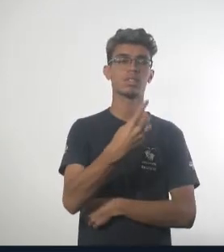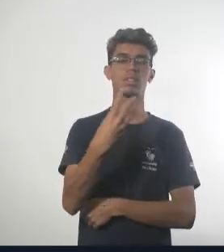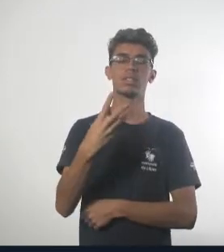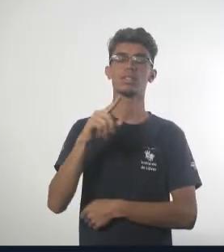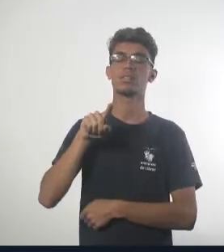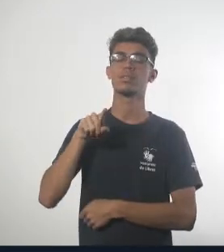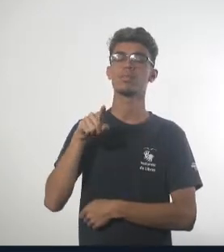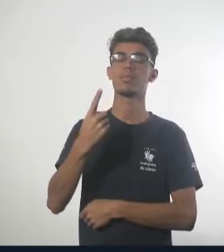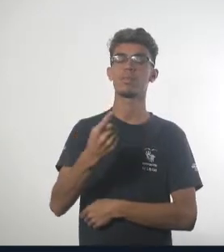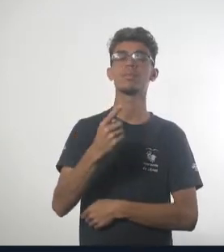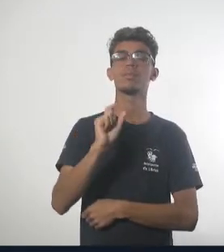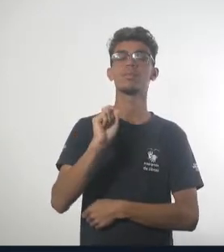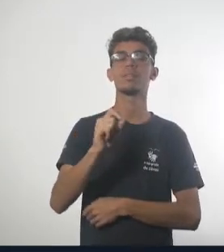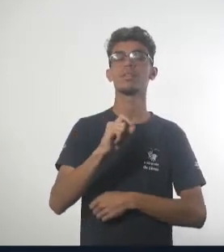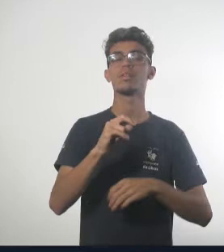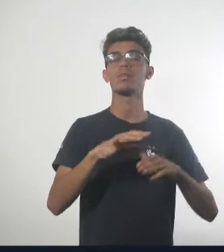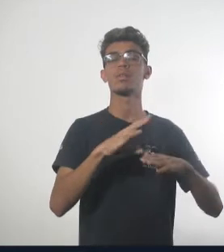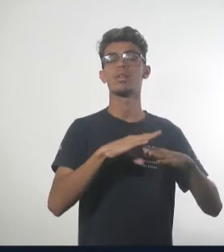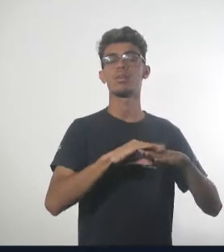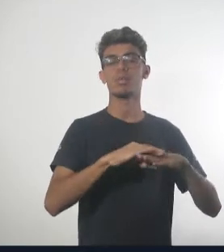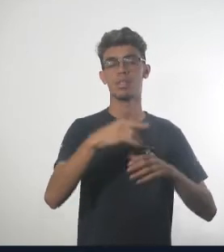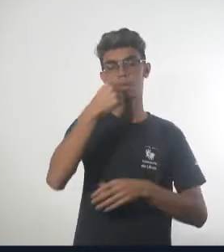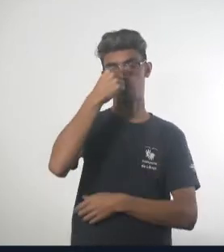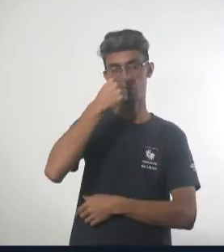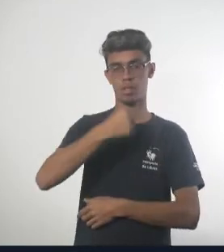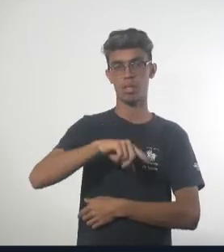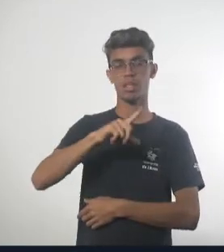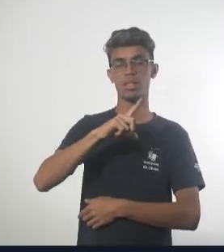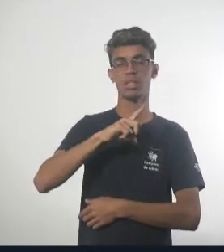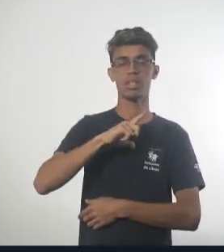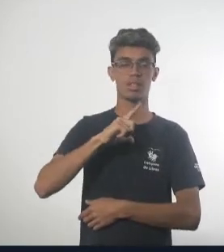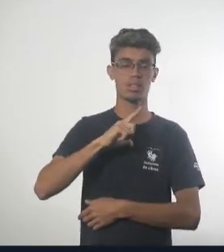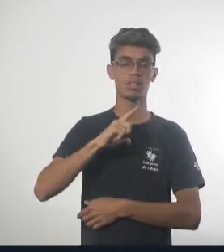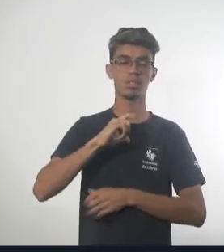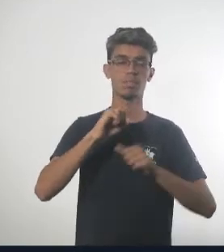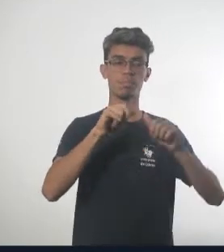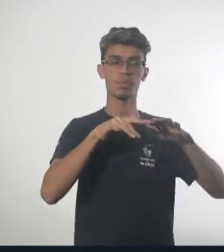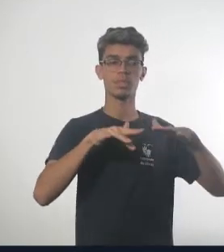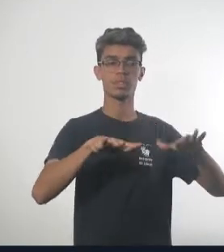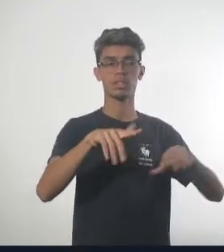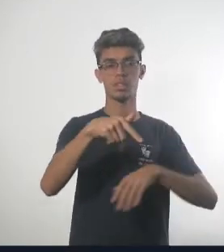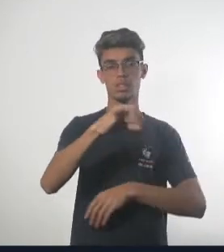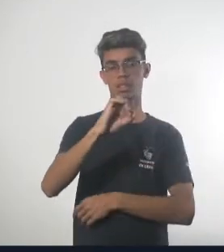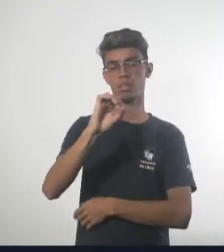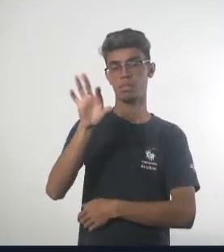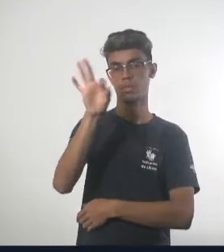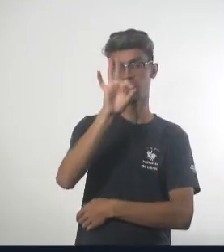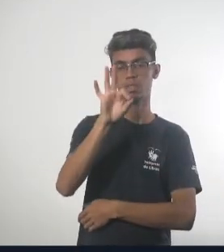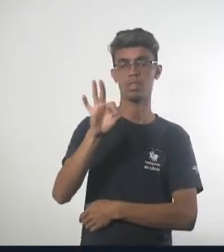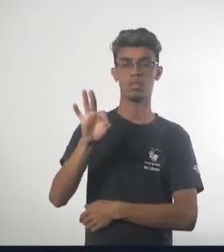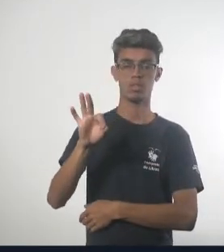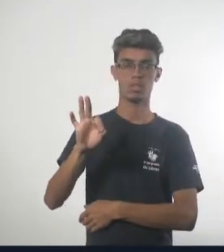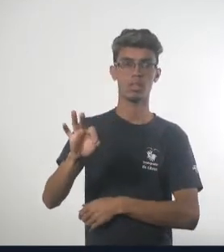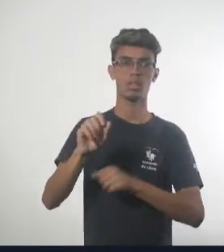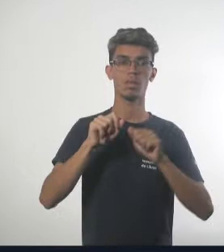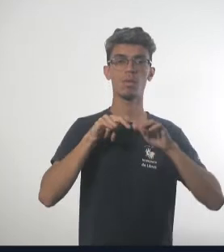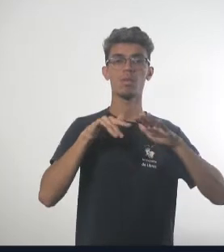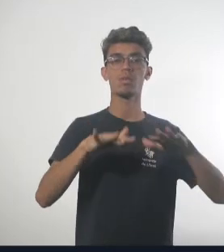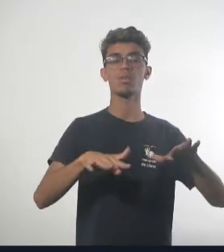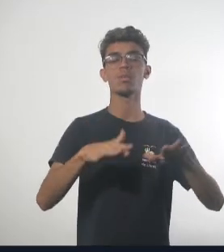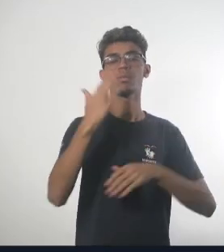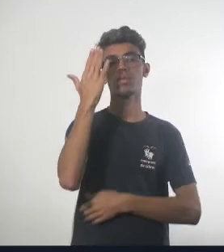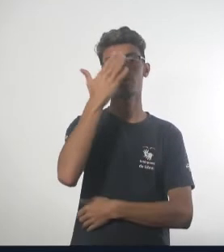de síndrome gripal, né, suspeitos de síndrome gripal envolvidos nesses surtos, e 70% desses surtos foram confirmados